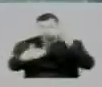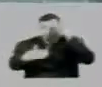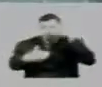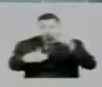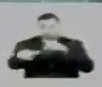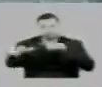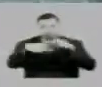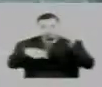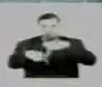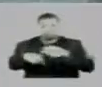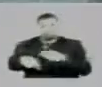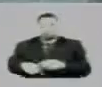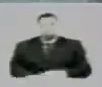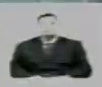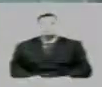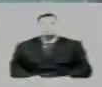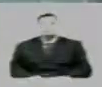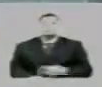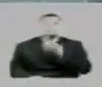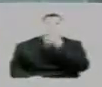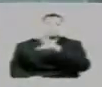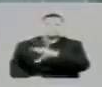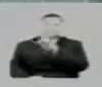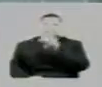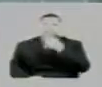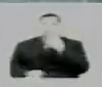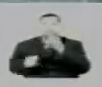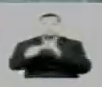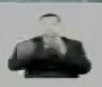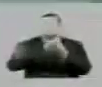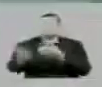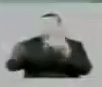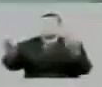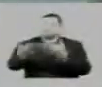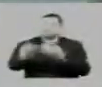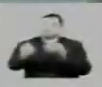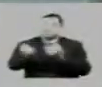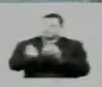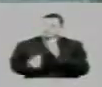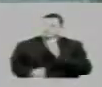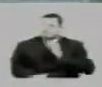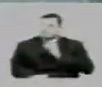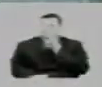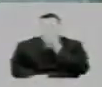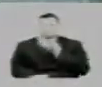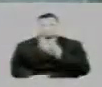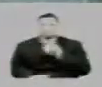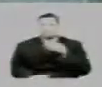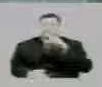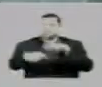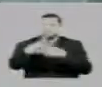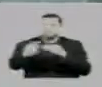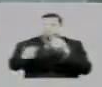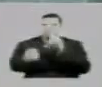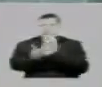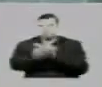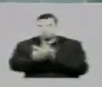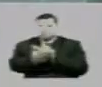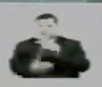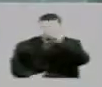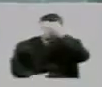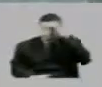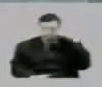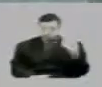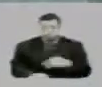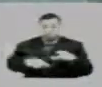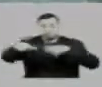estaria nem me manifestando aqui. Capta e depois vê o que faz. Agora, dinheiro de empréstimo, dinheiro que depois vai ter que ser pago com o